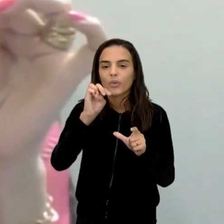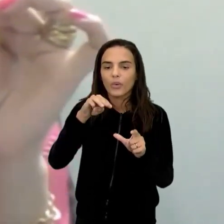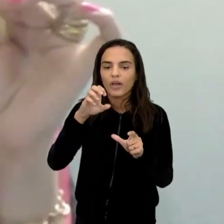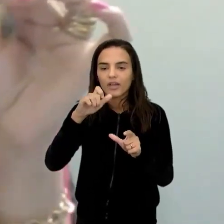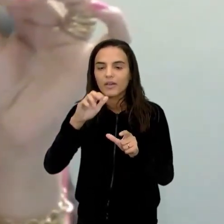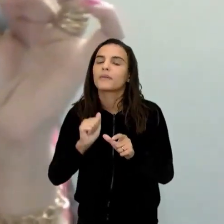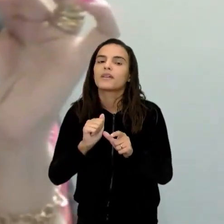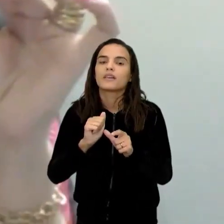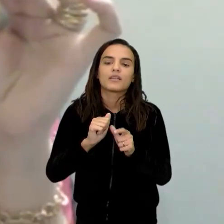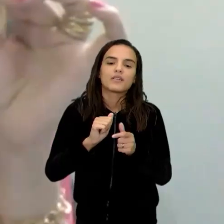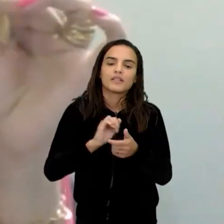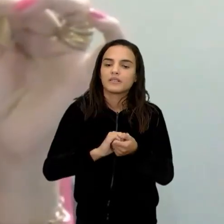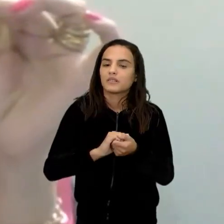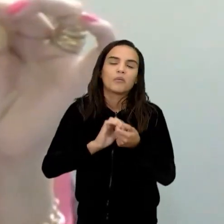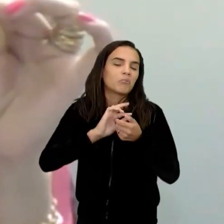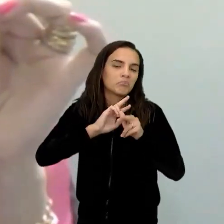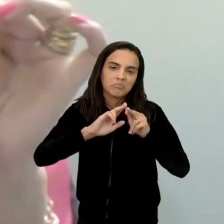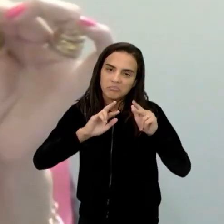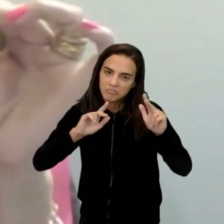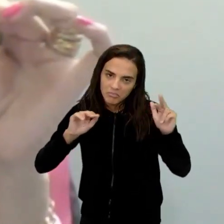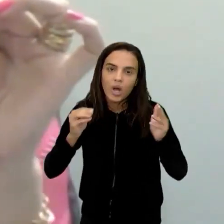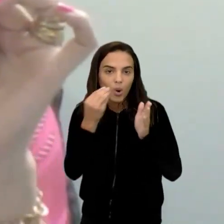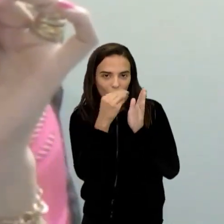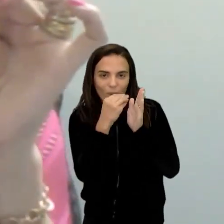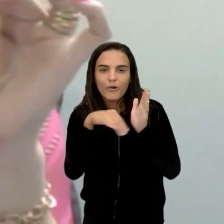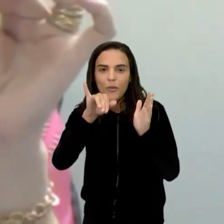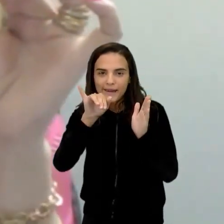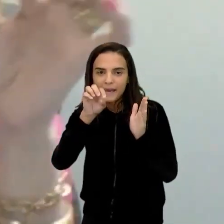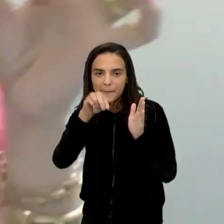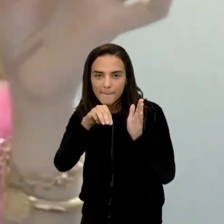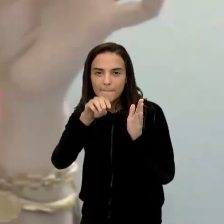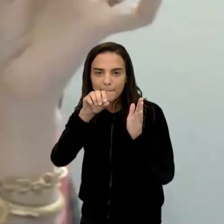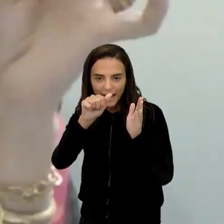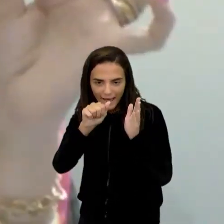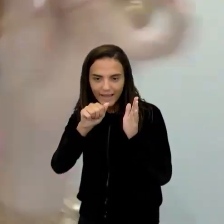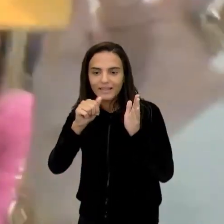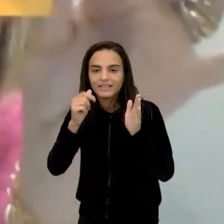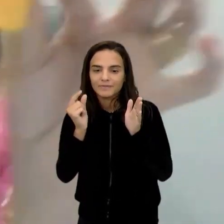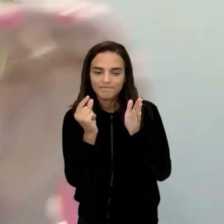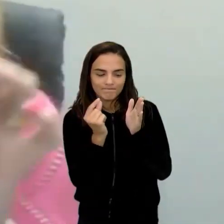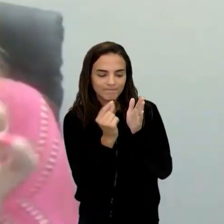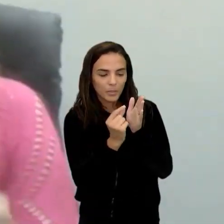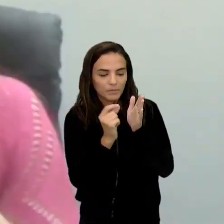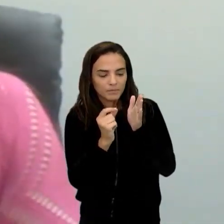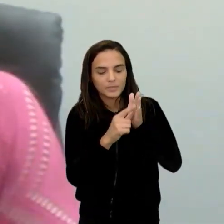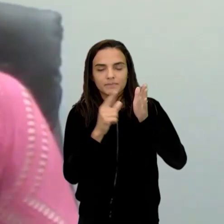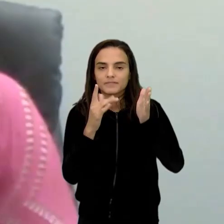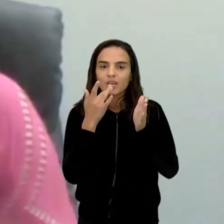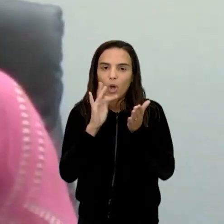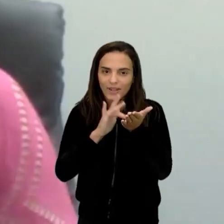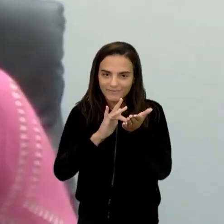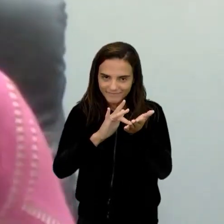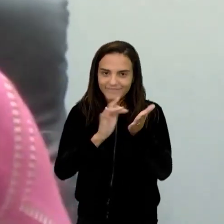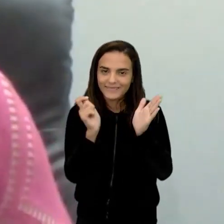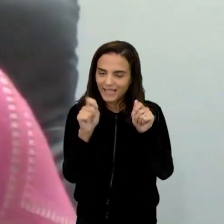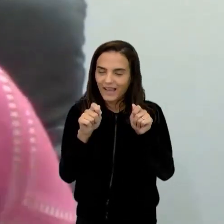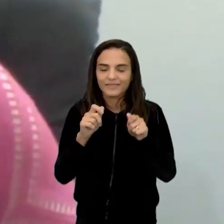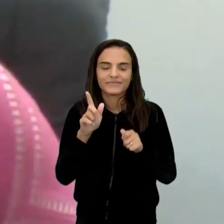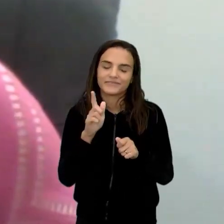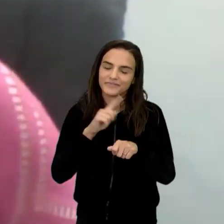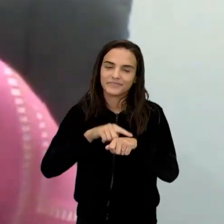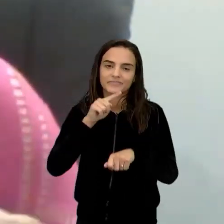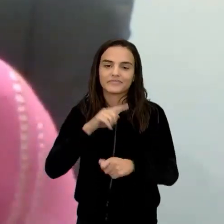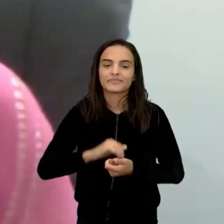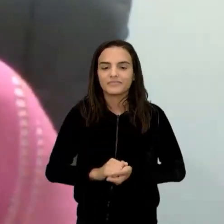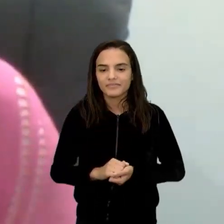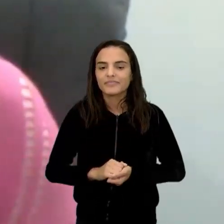sílaba tendo o ímã, ou a frase tendo o ímã, ele chega próximo e cola, tá bom? E